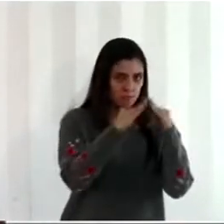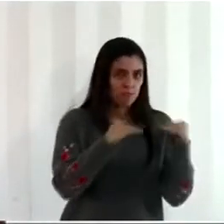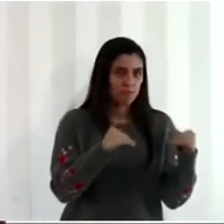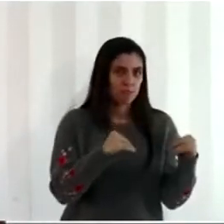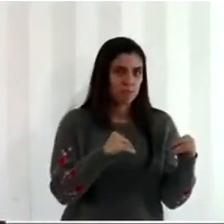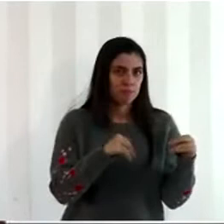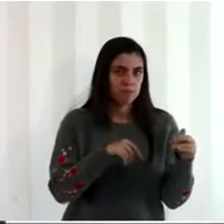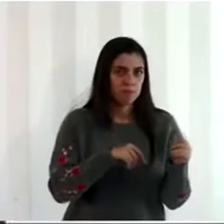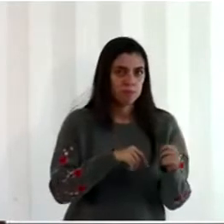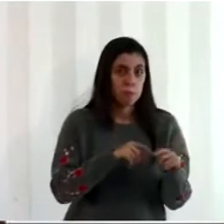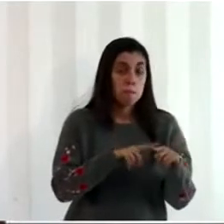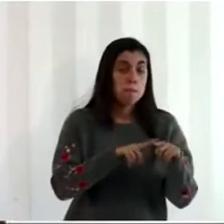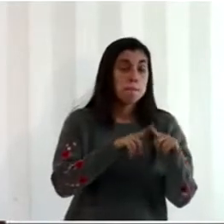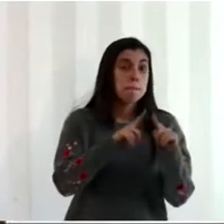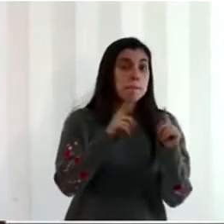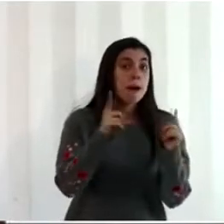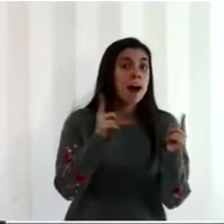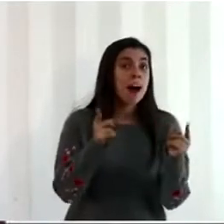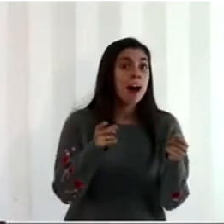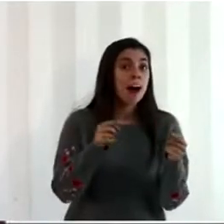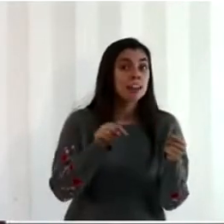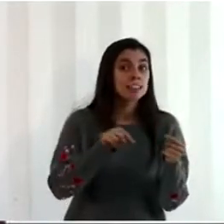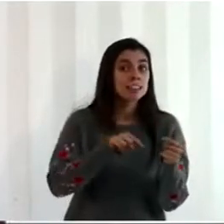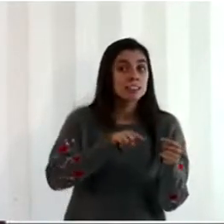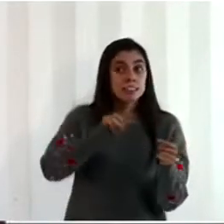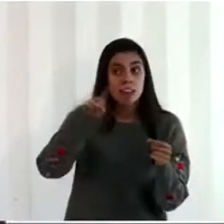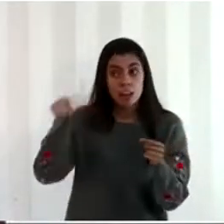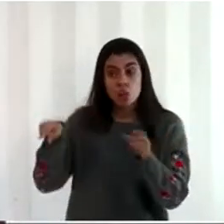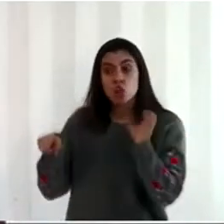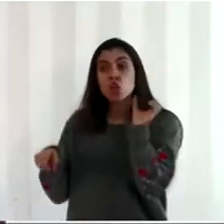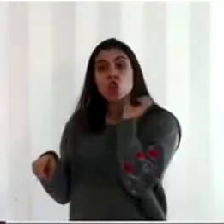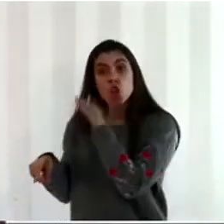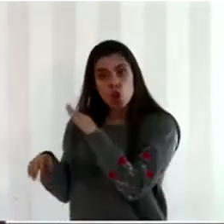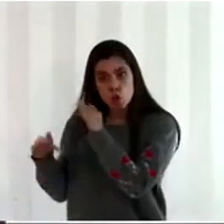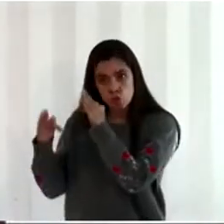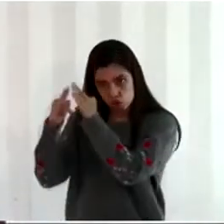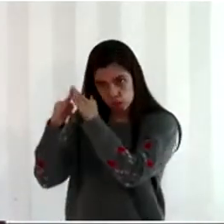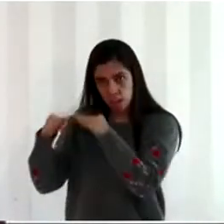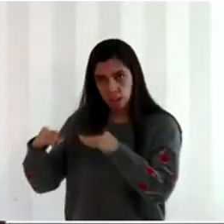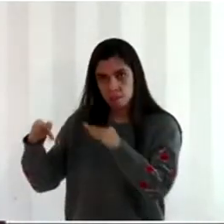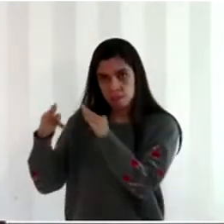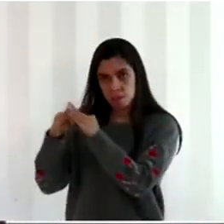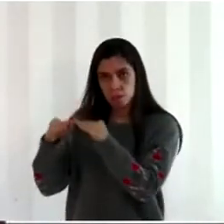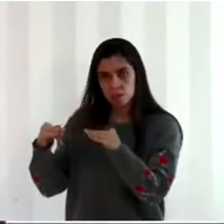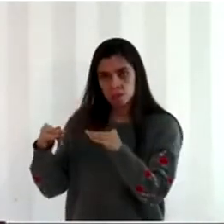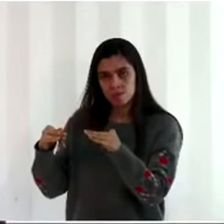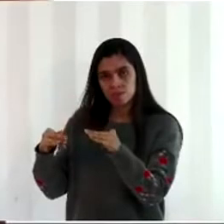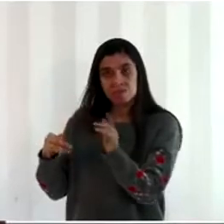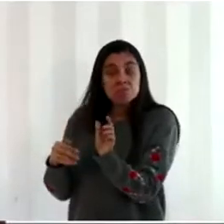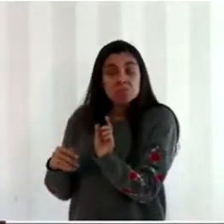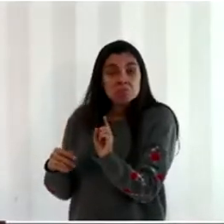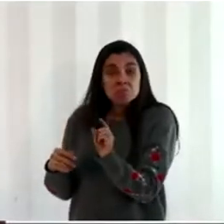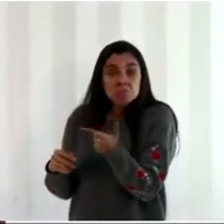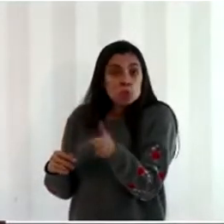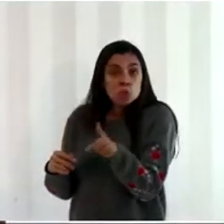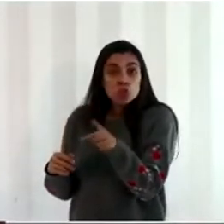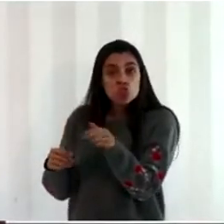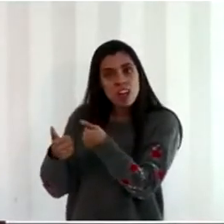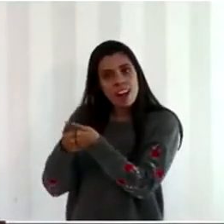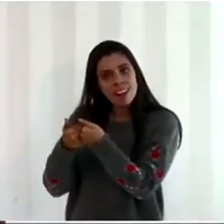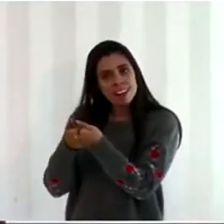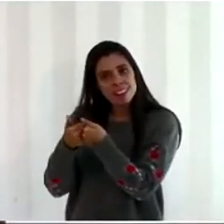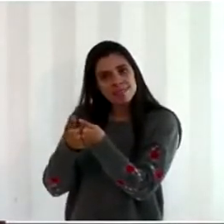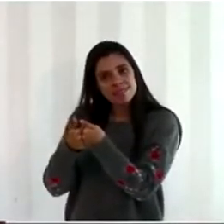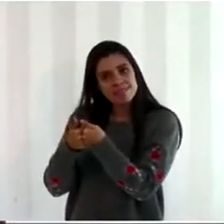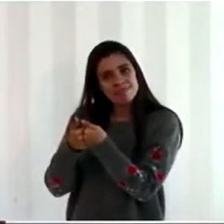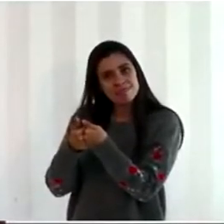do que a primeira. Jesus agora toma o lugar principal do templo. Ele mesmo diz: eu